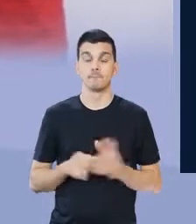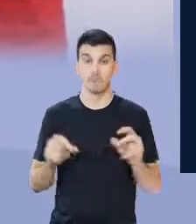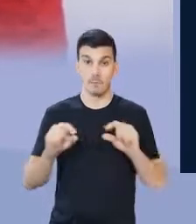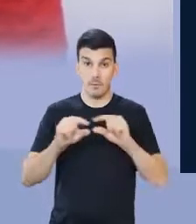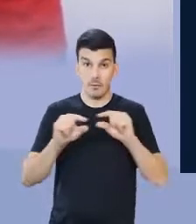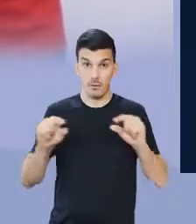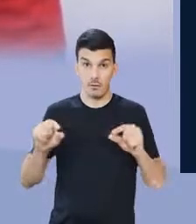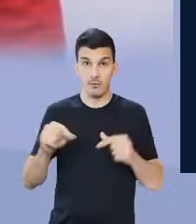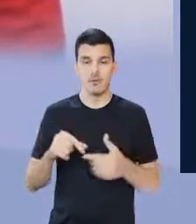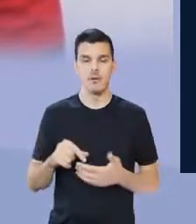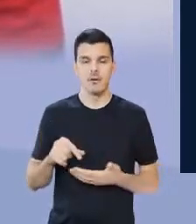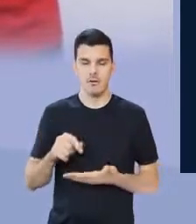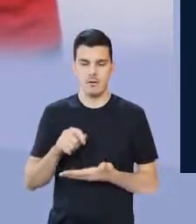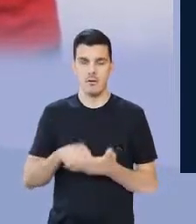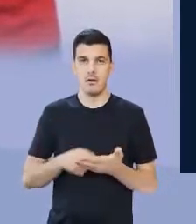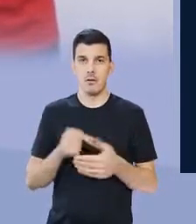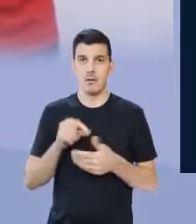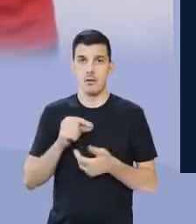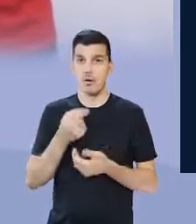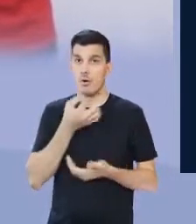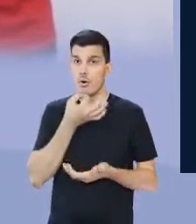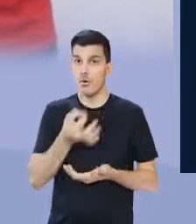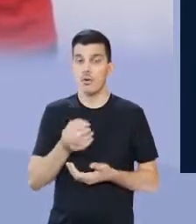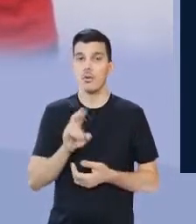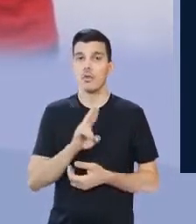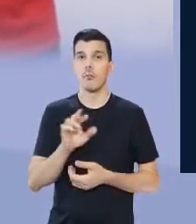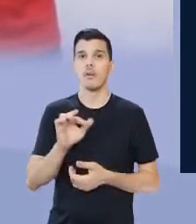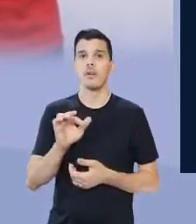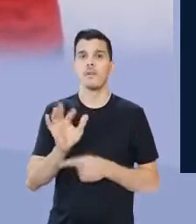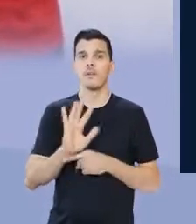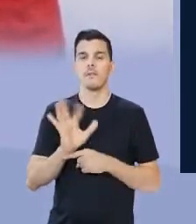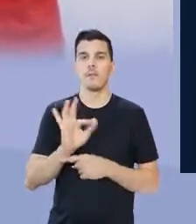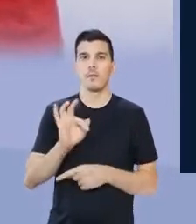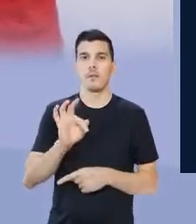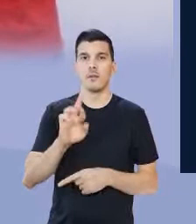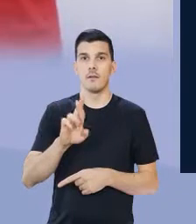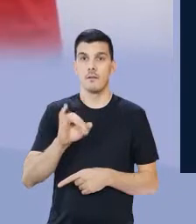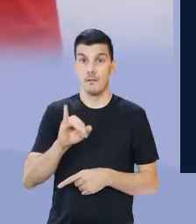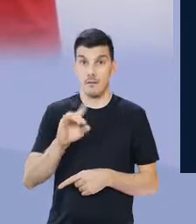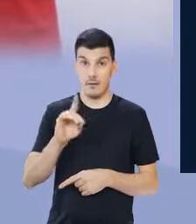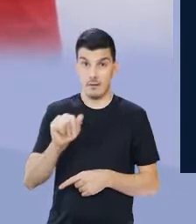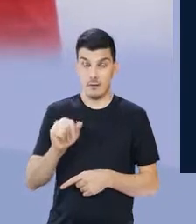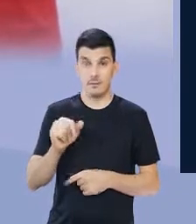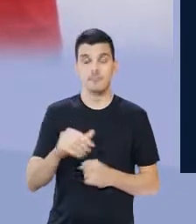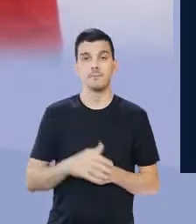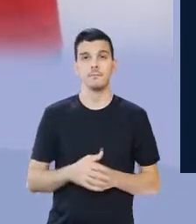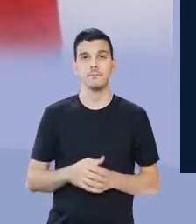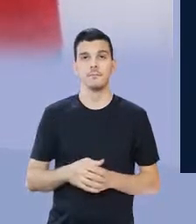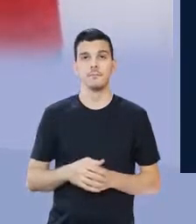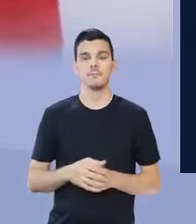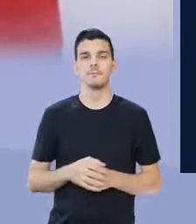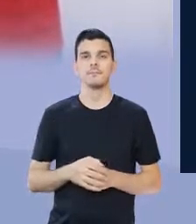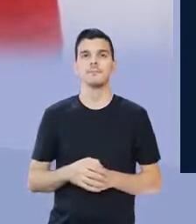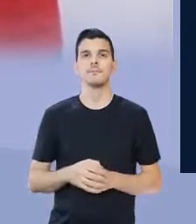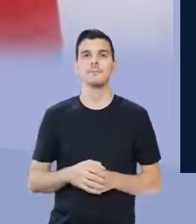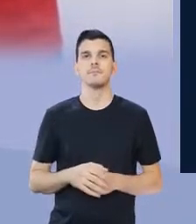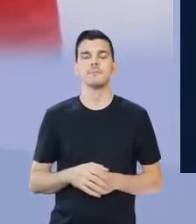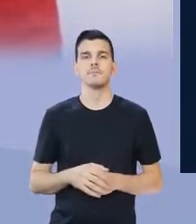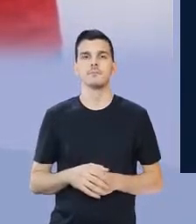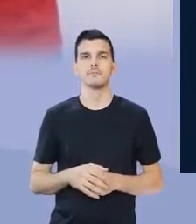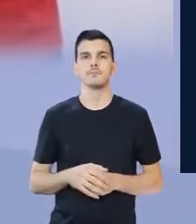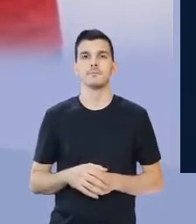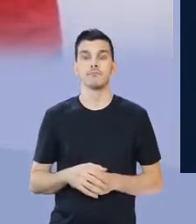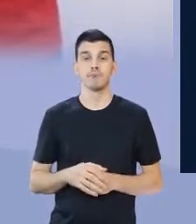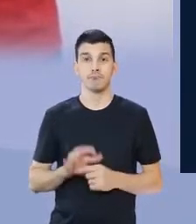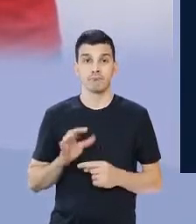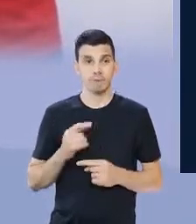comentário sobre o filme Frida. Opa! Então já sabemos aí que tem alguém escrevendo sobre o filme da Frida. Mostra-se impressionada